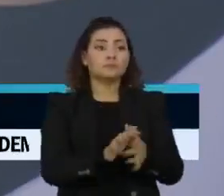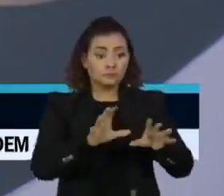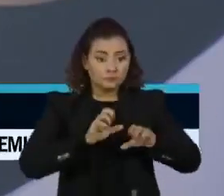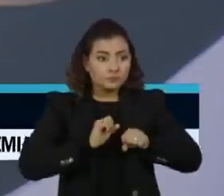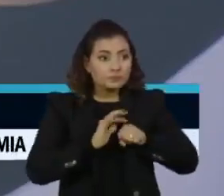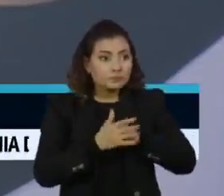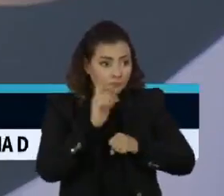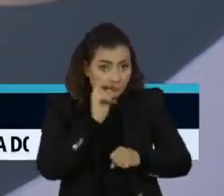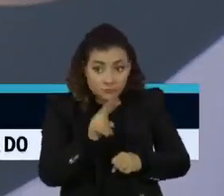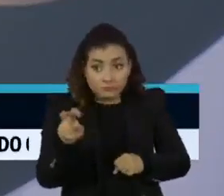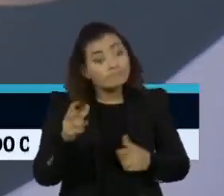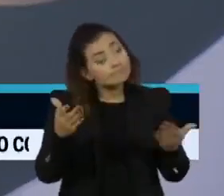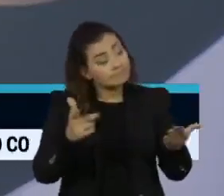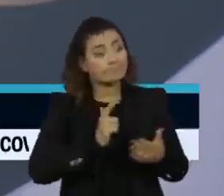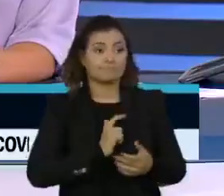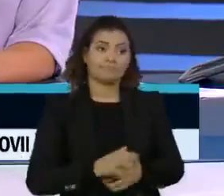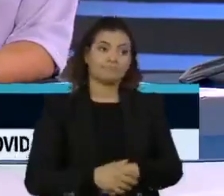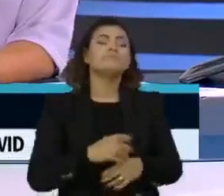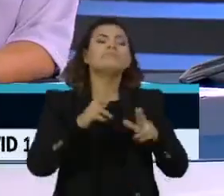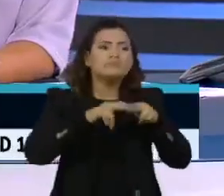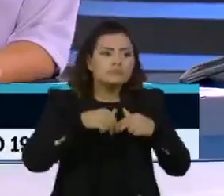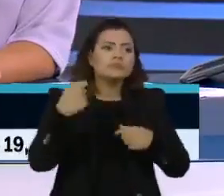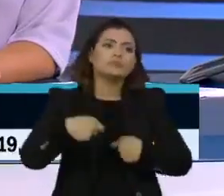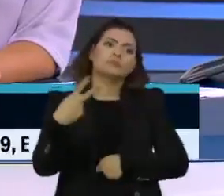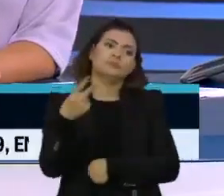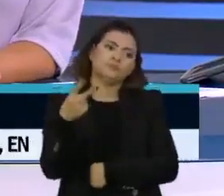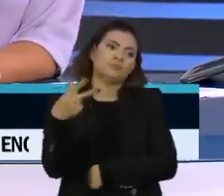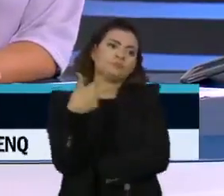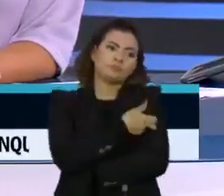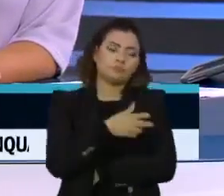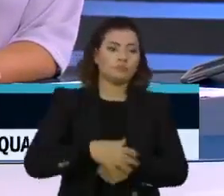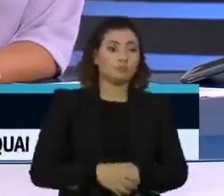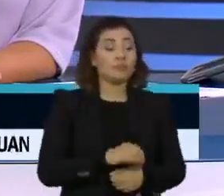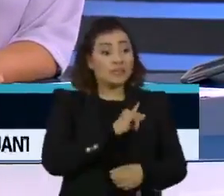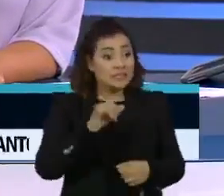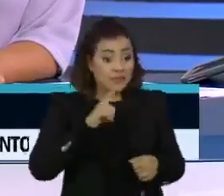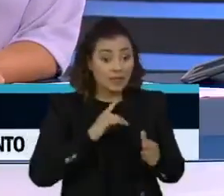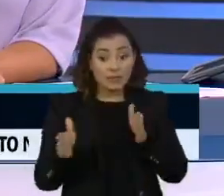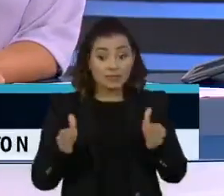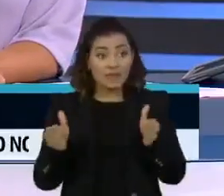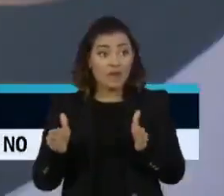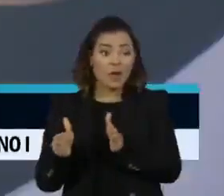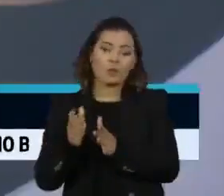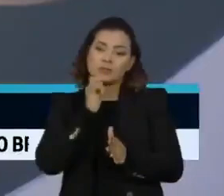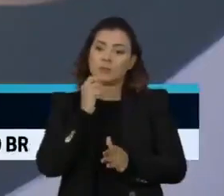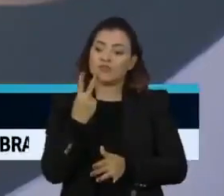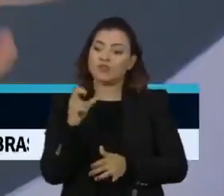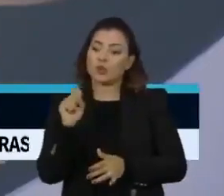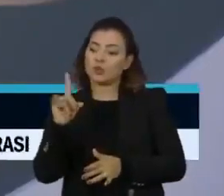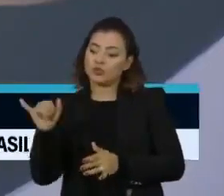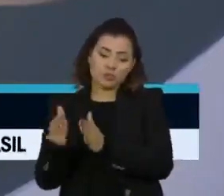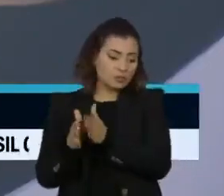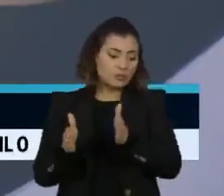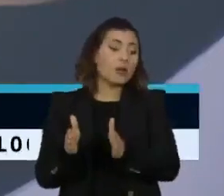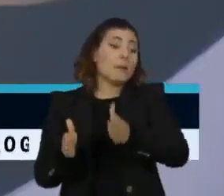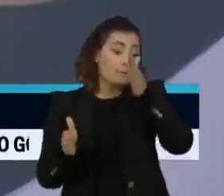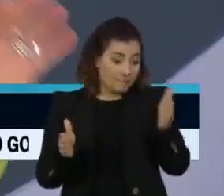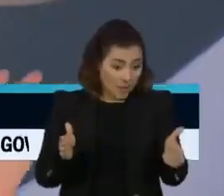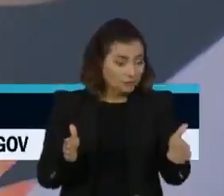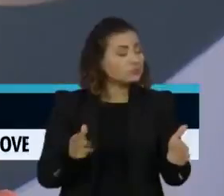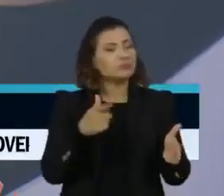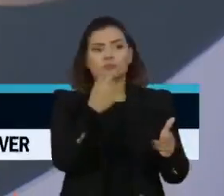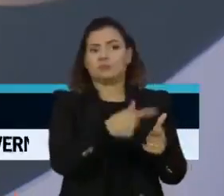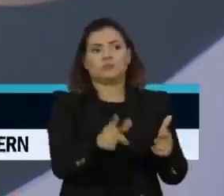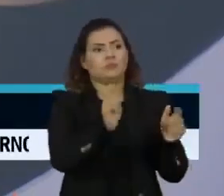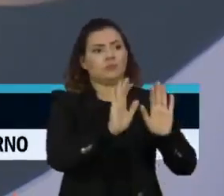tendo o convite Então tem que fazer a segunda dose se eventualmente tiver um intervalo maior que não tinha vacina ou qualquer outro problema